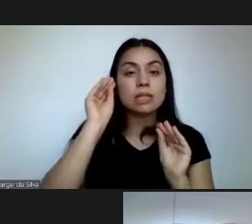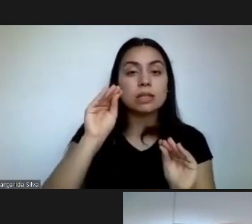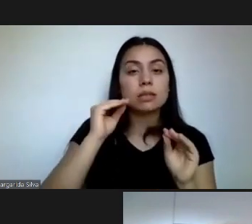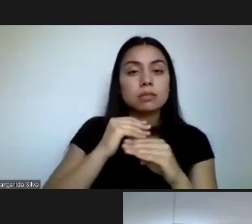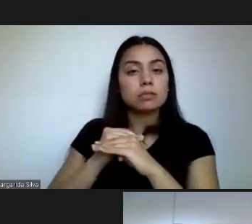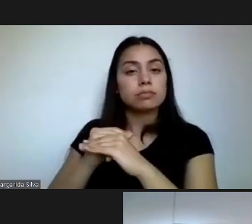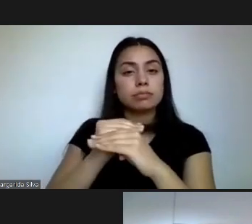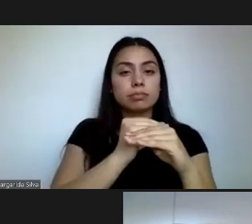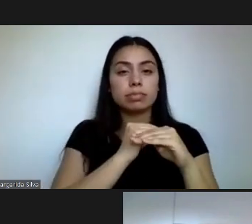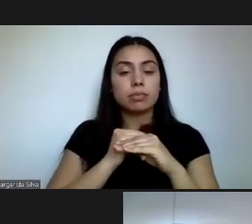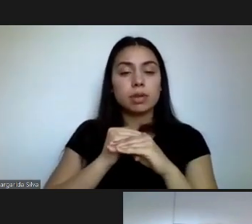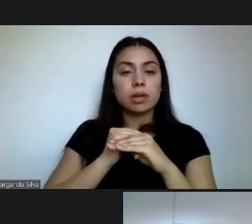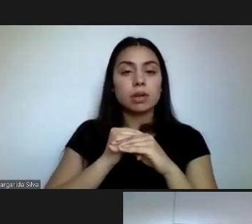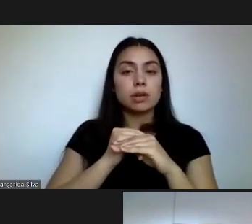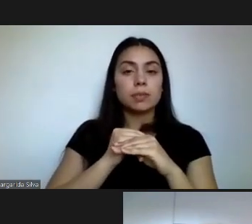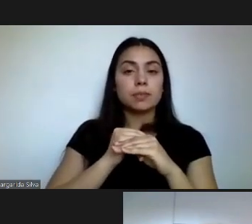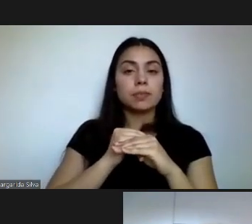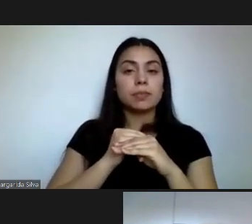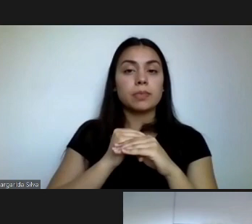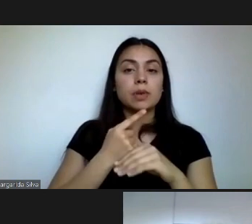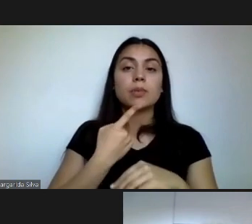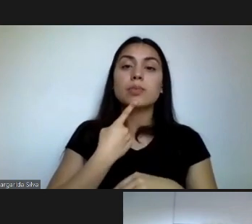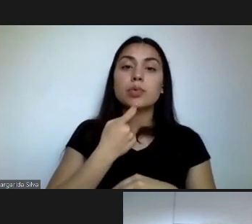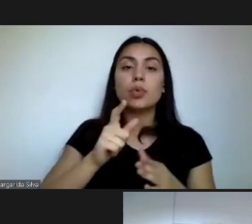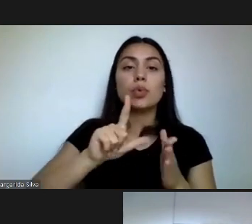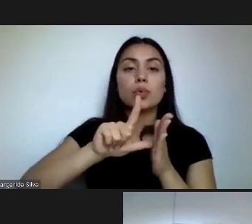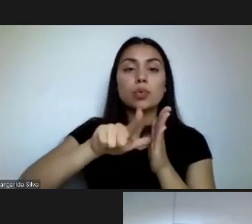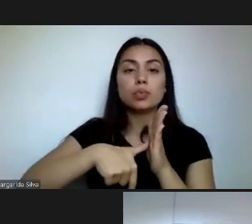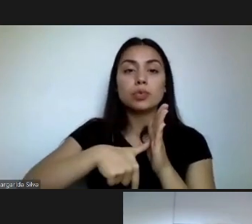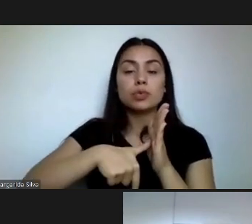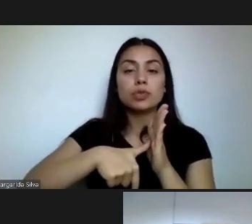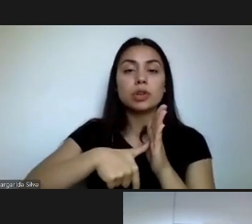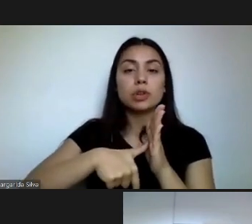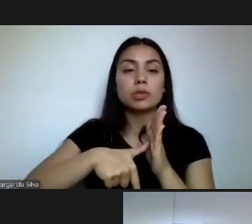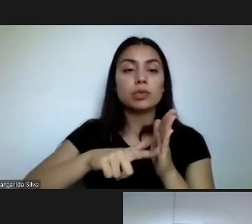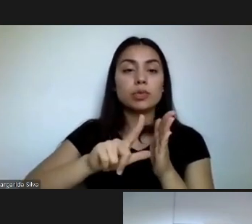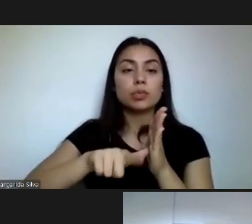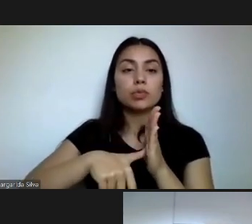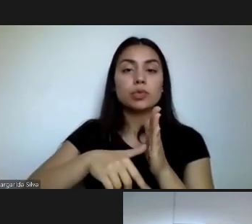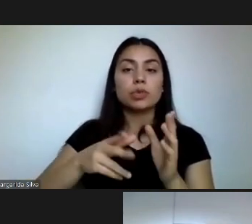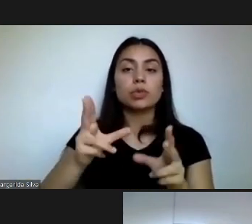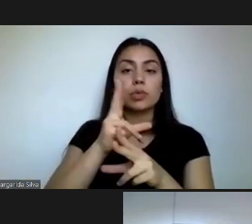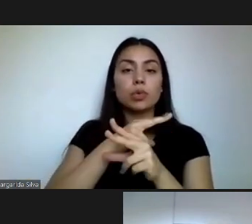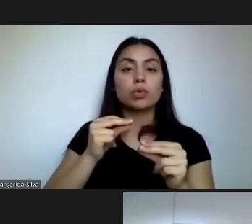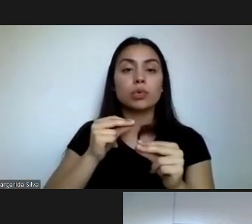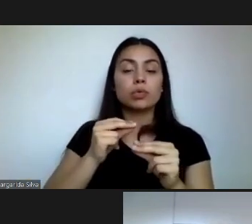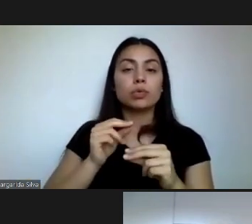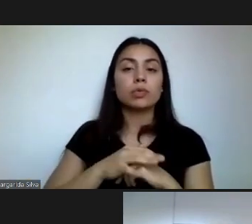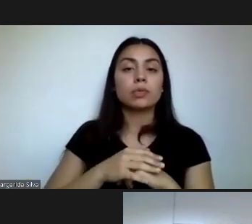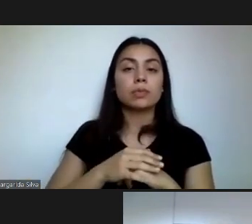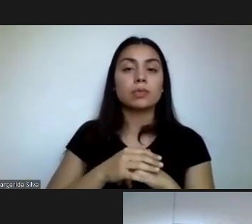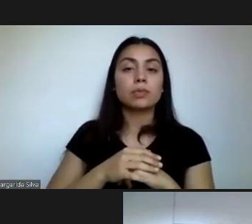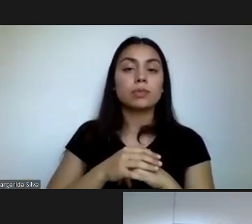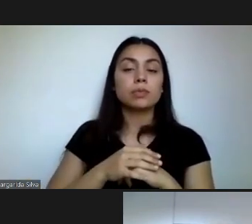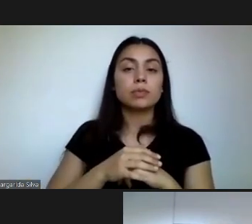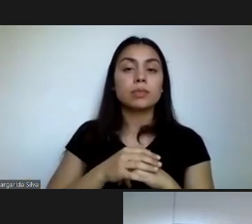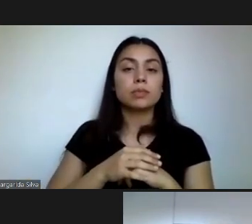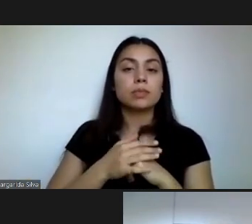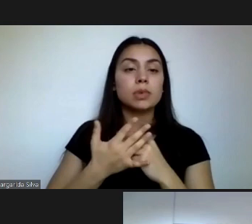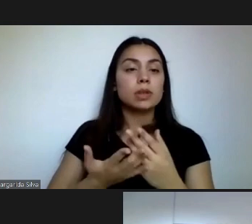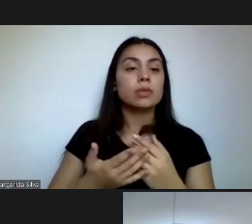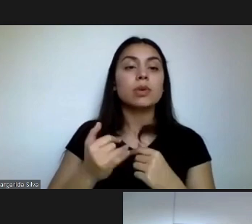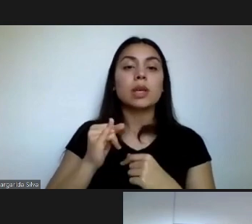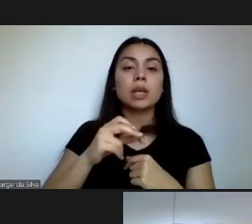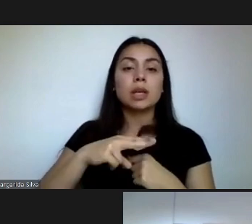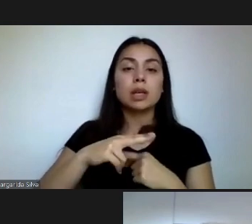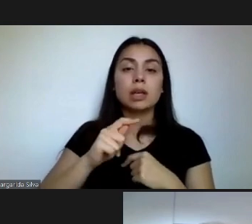todos. Também perguntam aqui sobre o projeto Ubuntu, se algum dos oradores conhece. Mas aqui para a Inês,